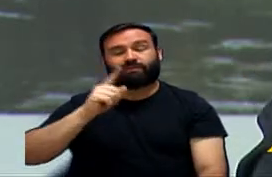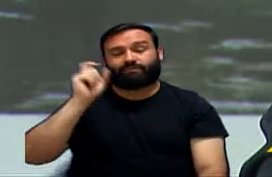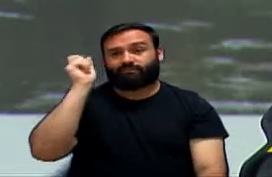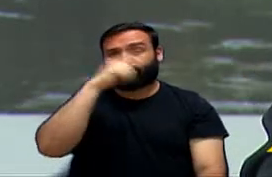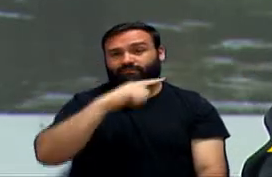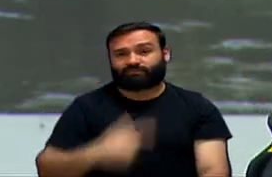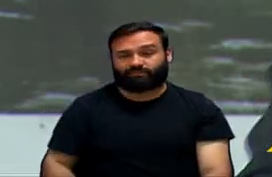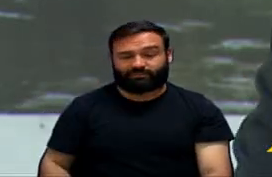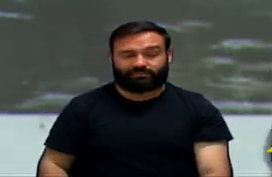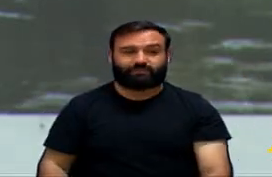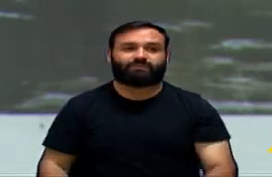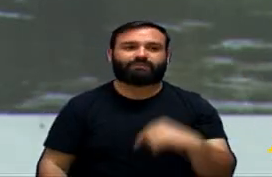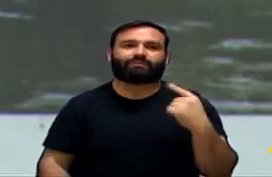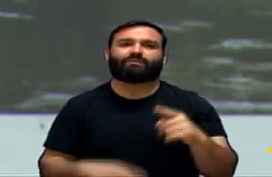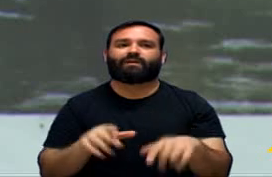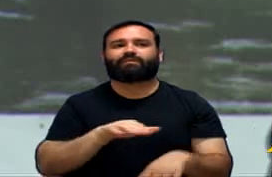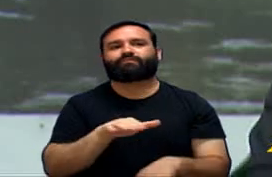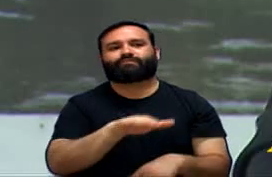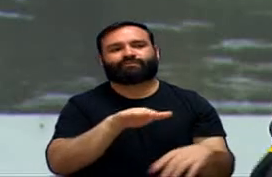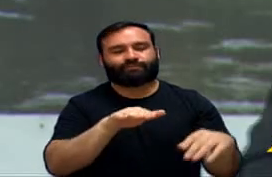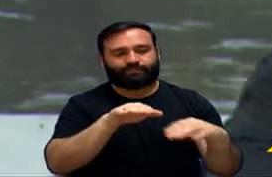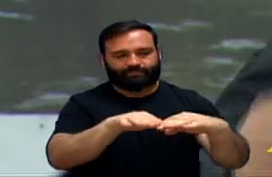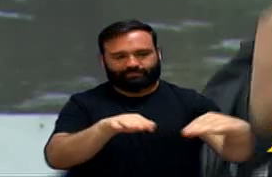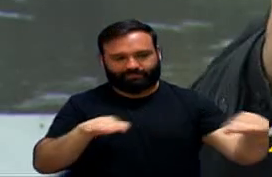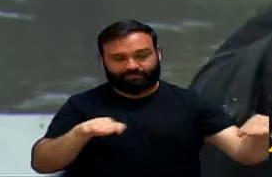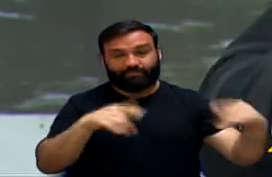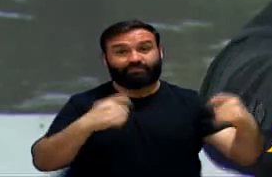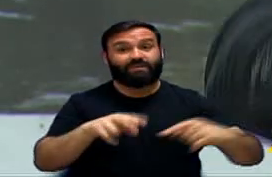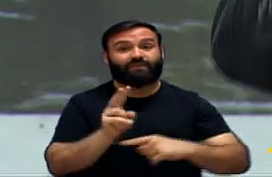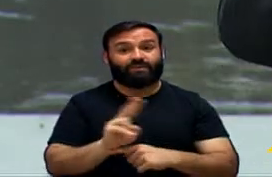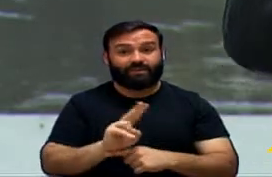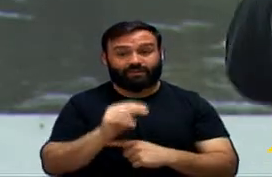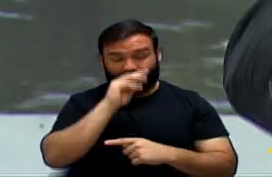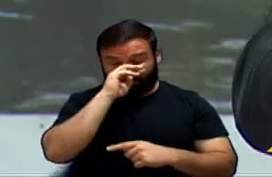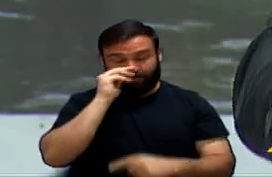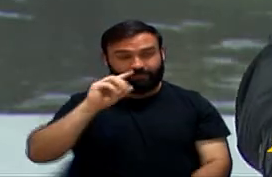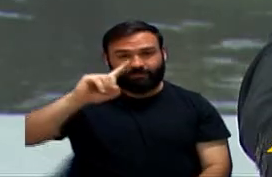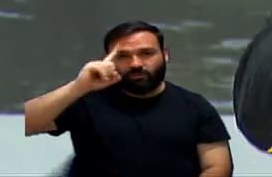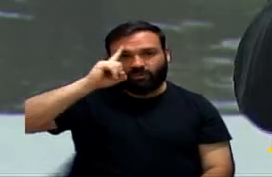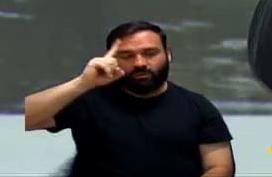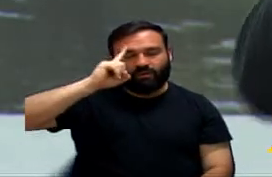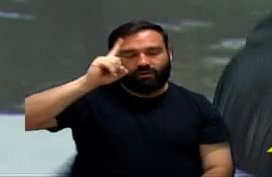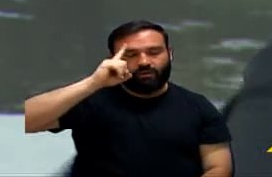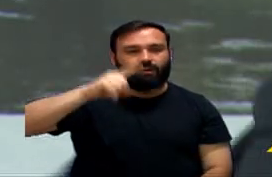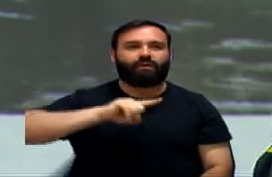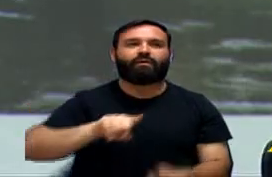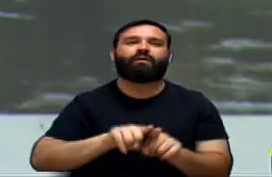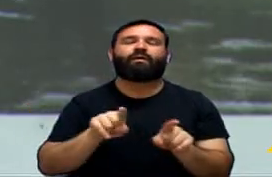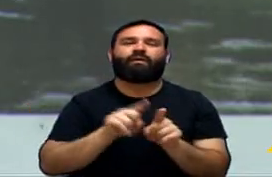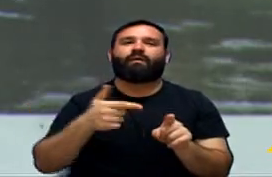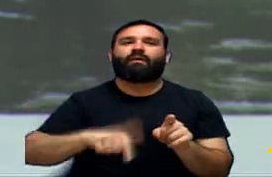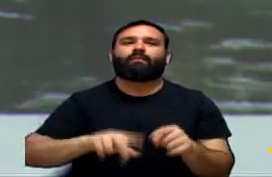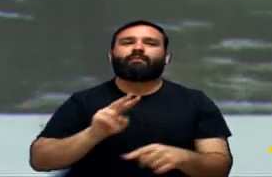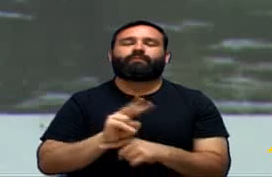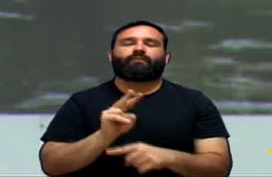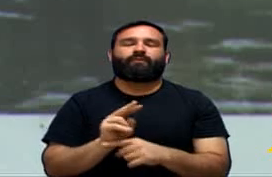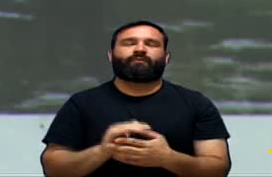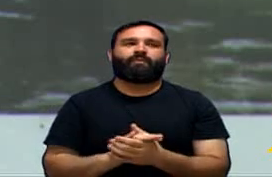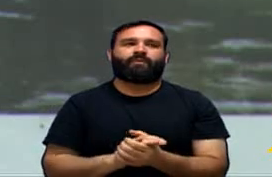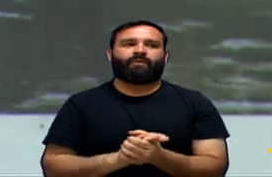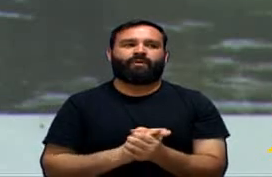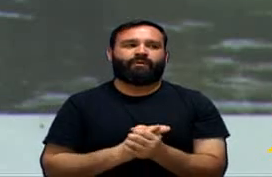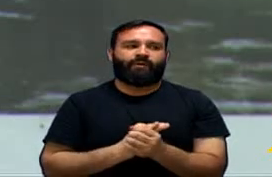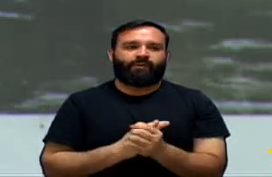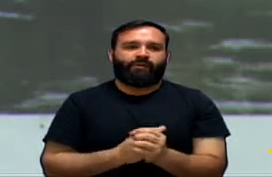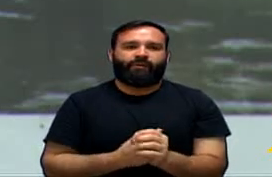difícil né ah vamos fazer blitz não é Blitz tem que ser fiscalizações di áreas e eu defendo uma questão aqui viu o o os